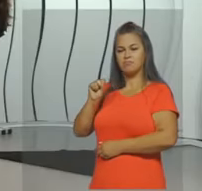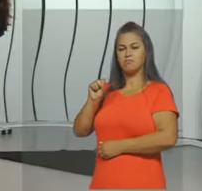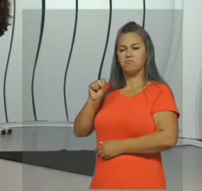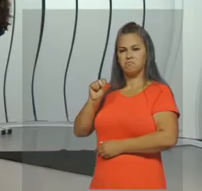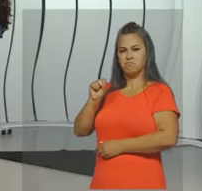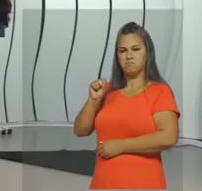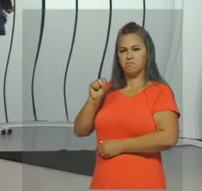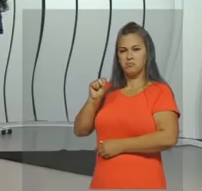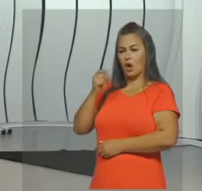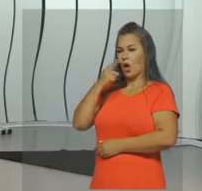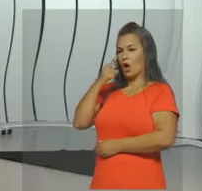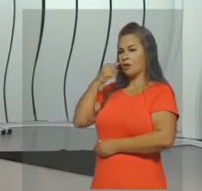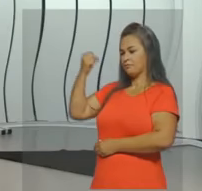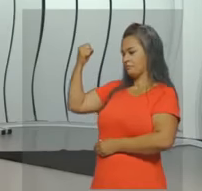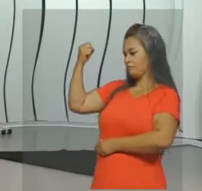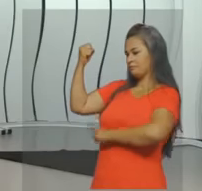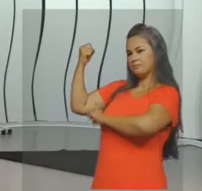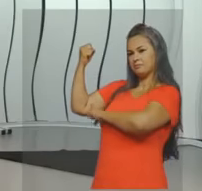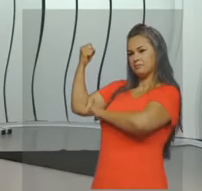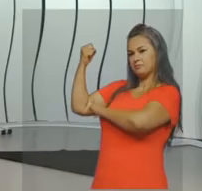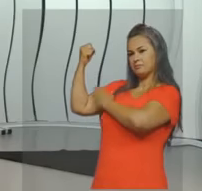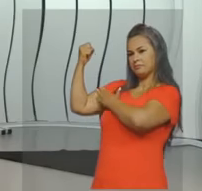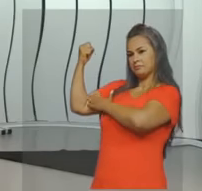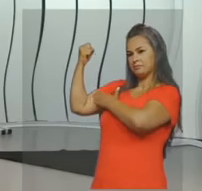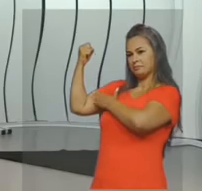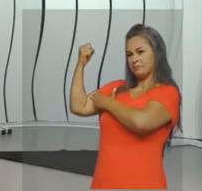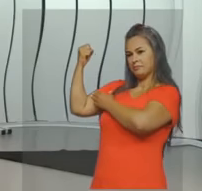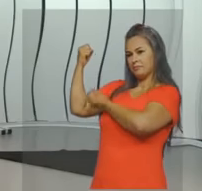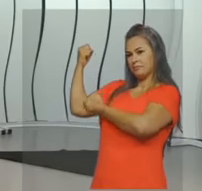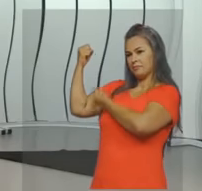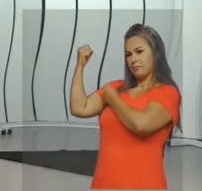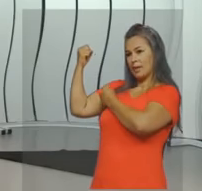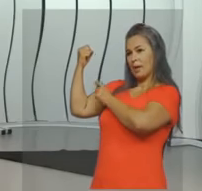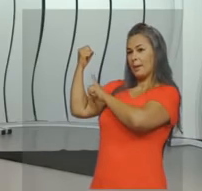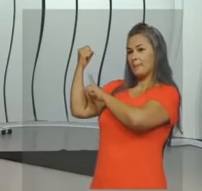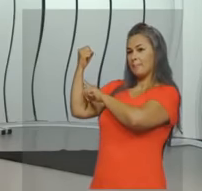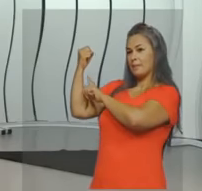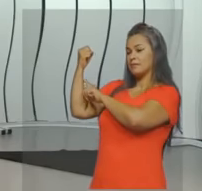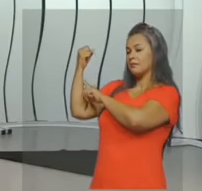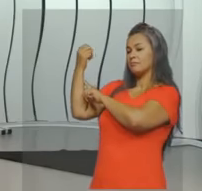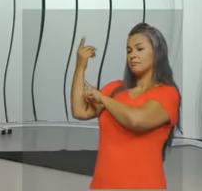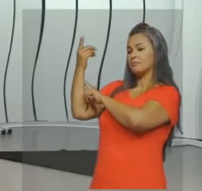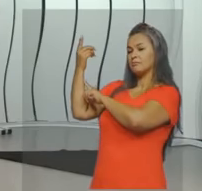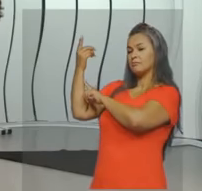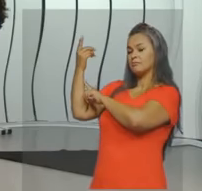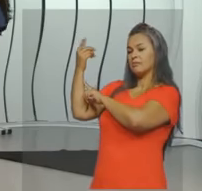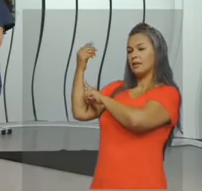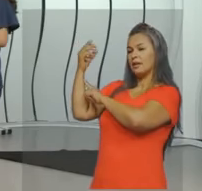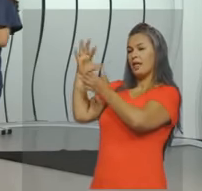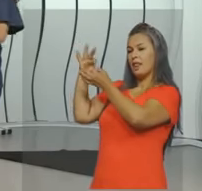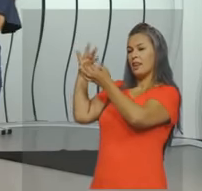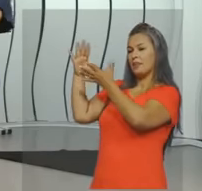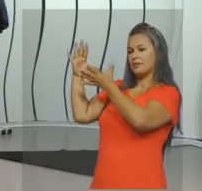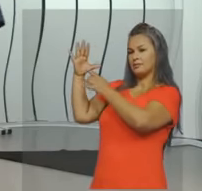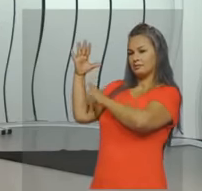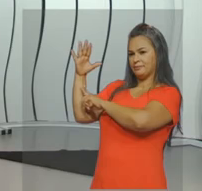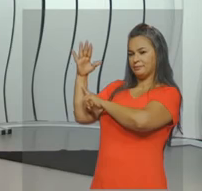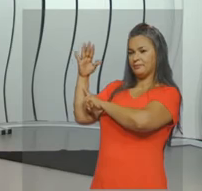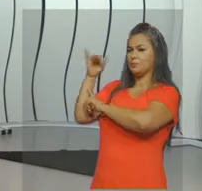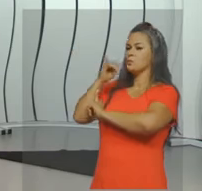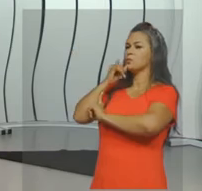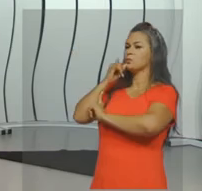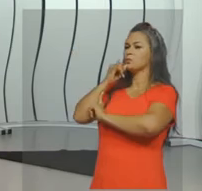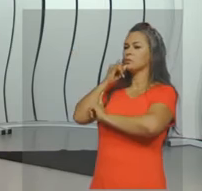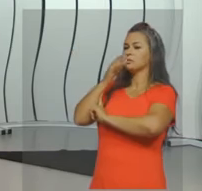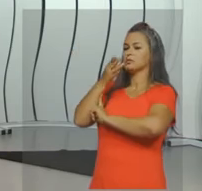e o posterior, que é o tríceps, está relaxado. Então, eu tenho aí a gente fala que